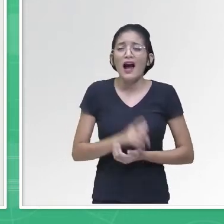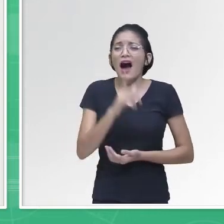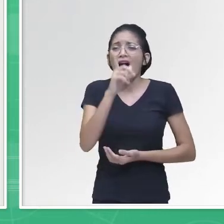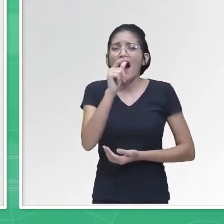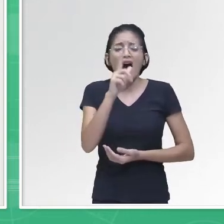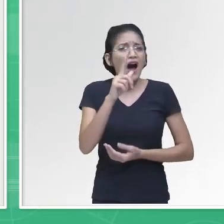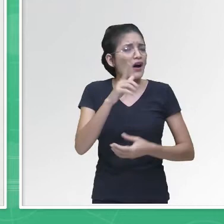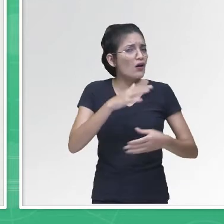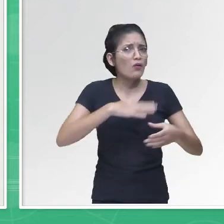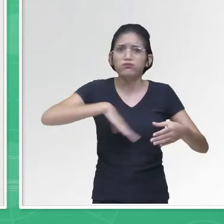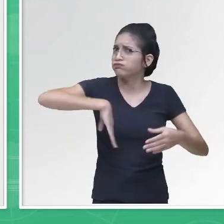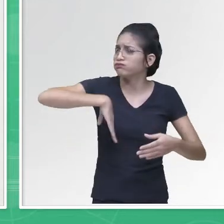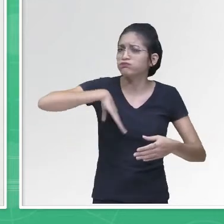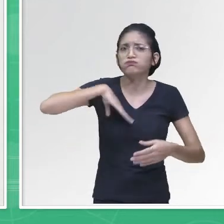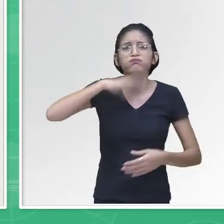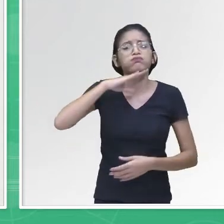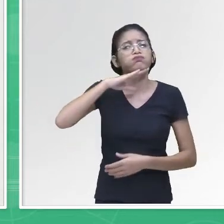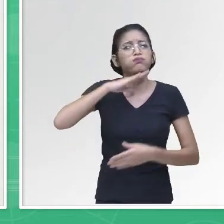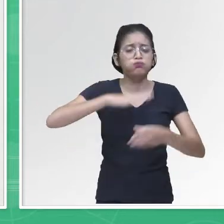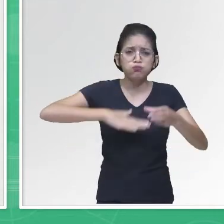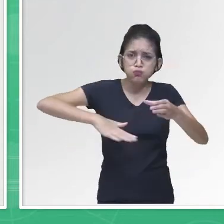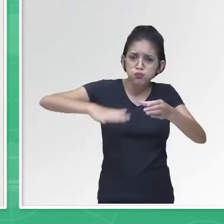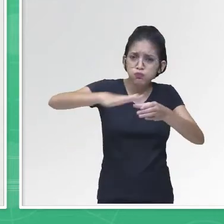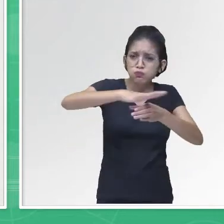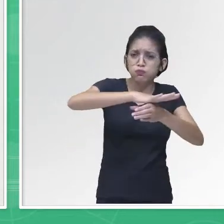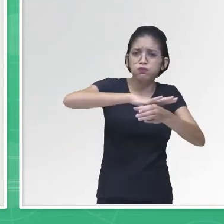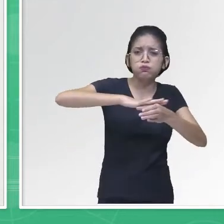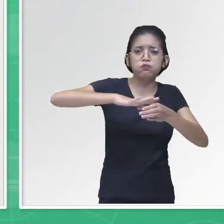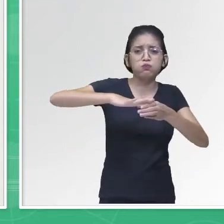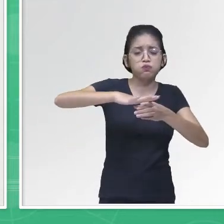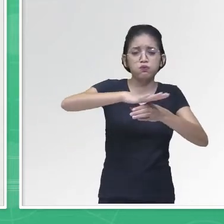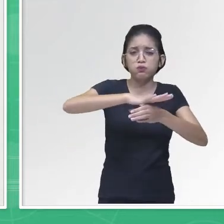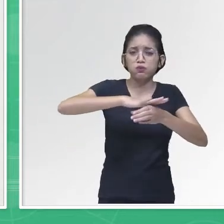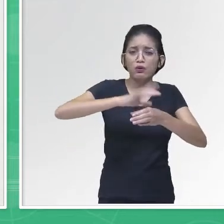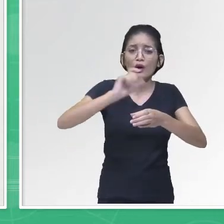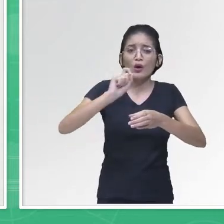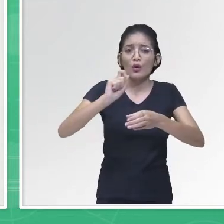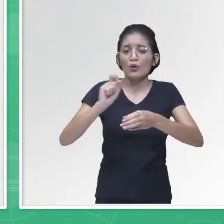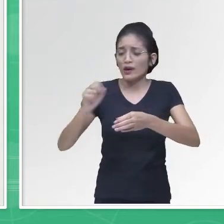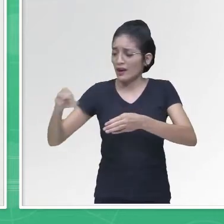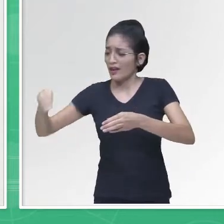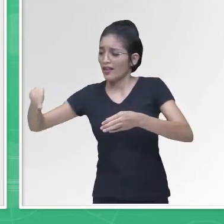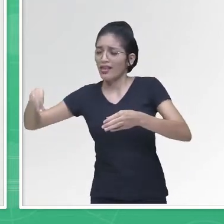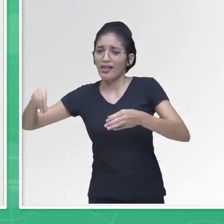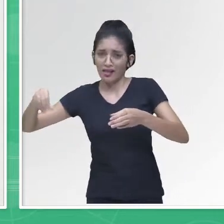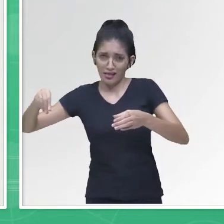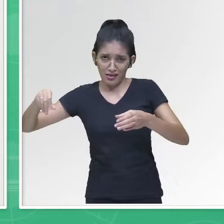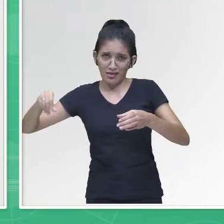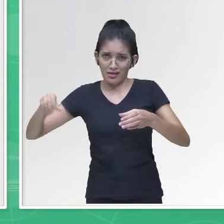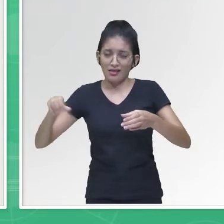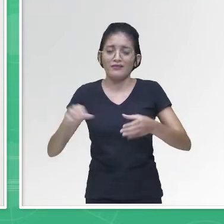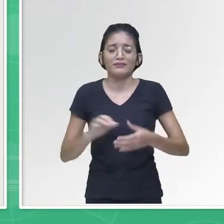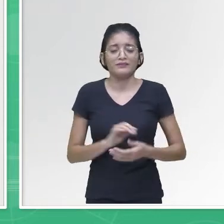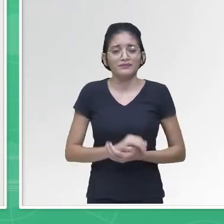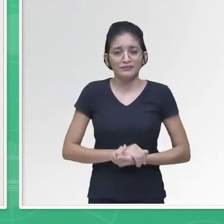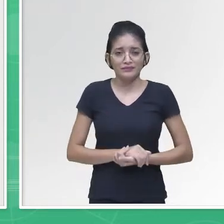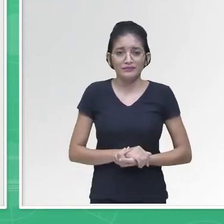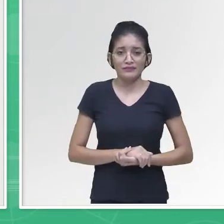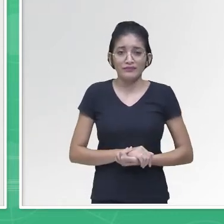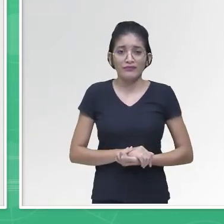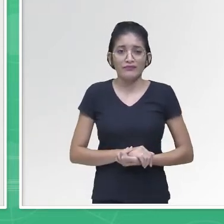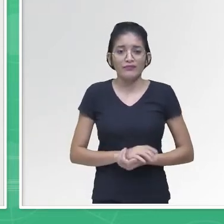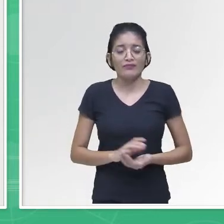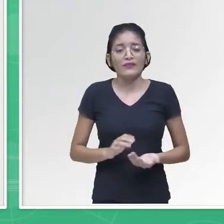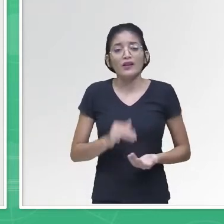ultrapassou o estabelecido pelo coeficiente de solubilidade, tá bom? Eu vou colocar